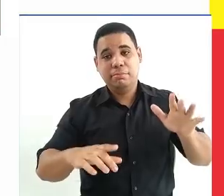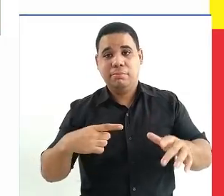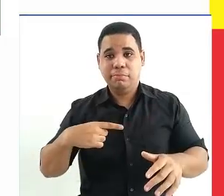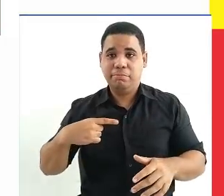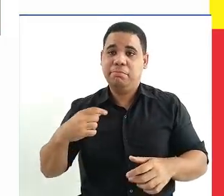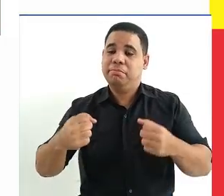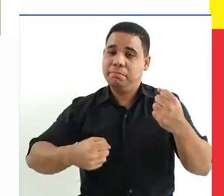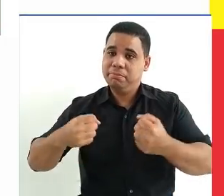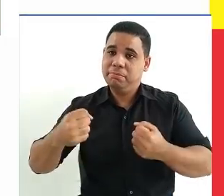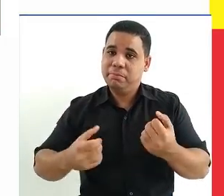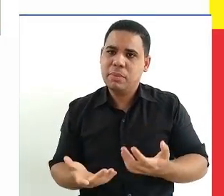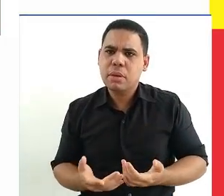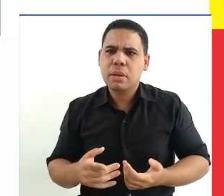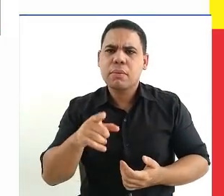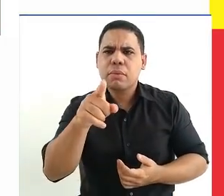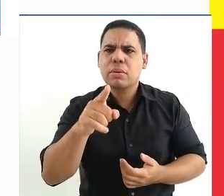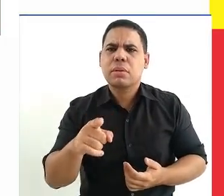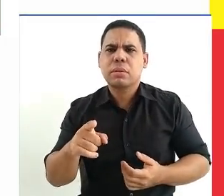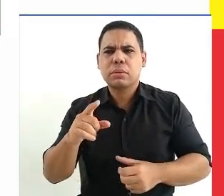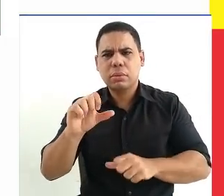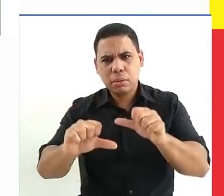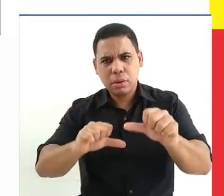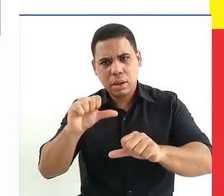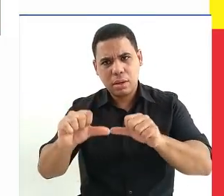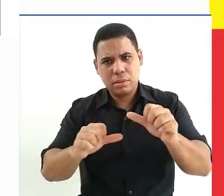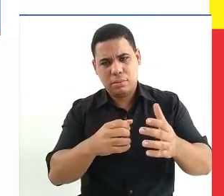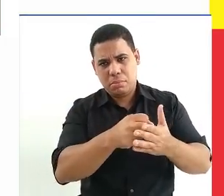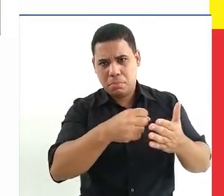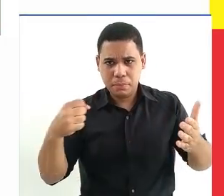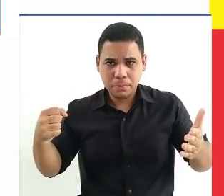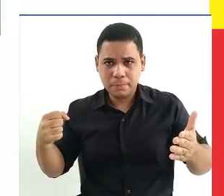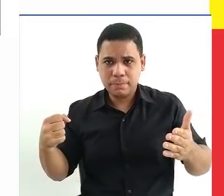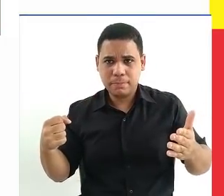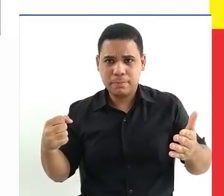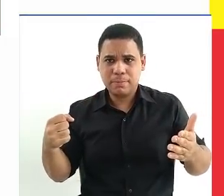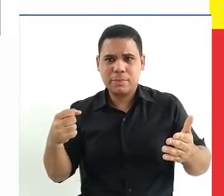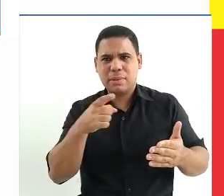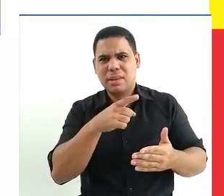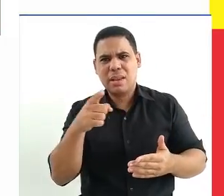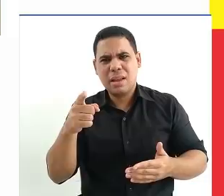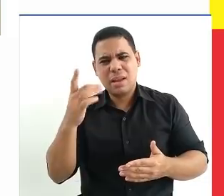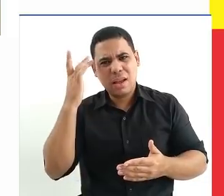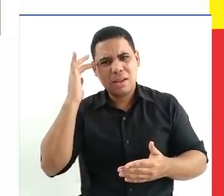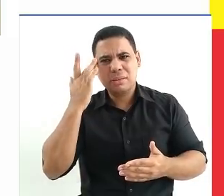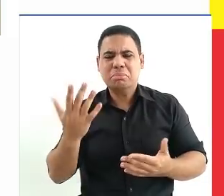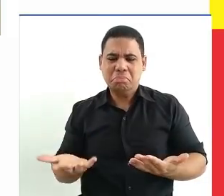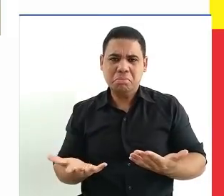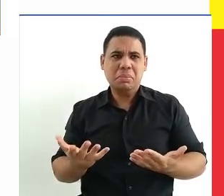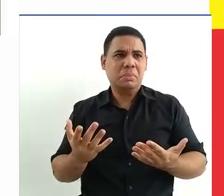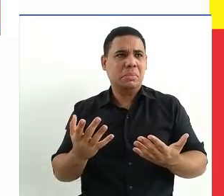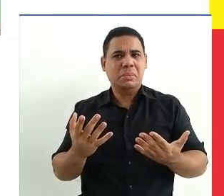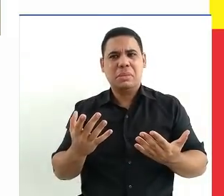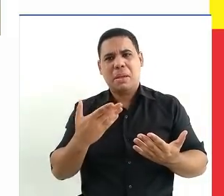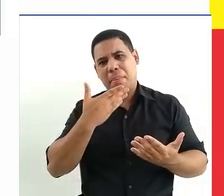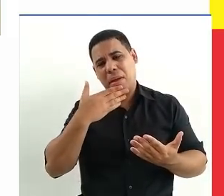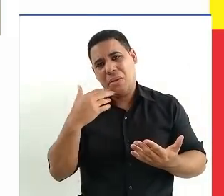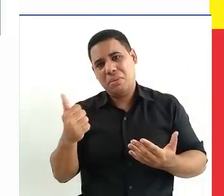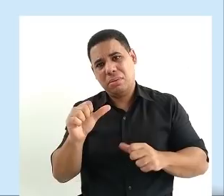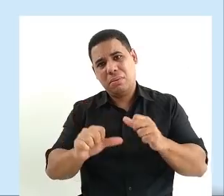escolha. Então aí a pergunta fica, você trocaria de porta? É vantagem trocar de porta nesse